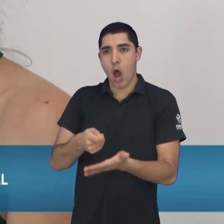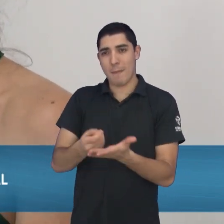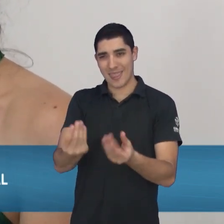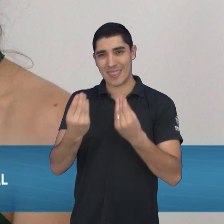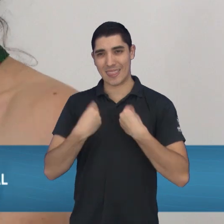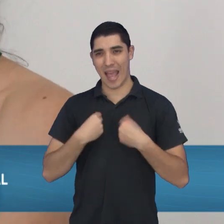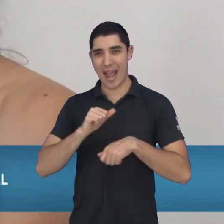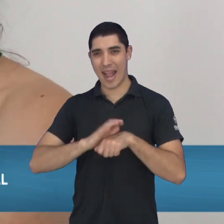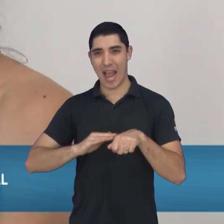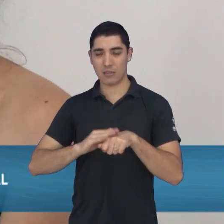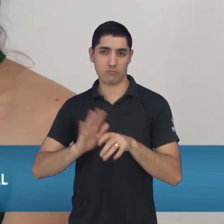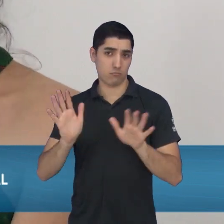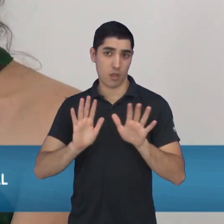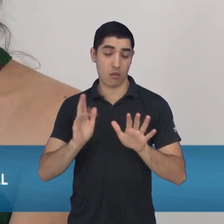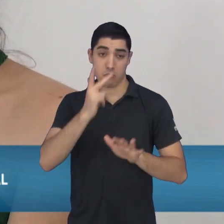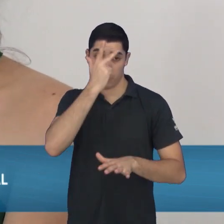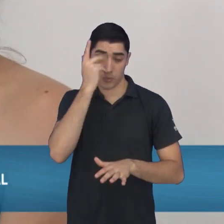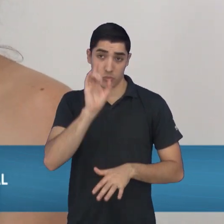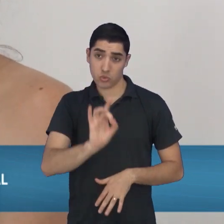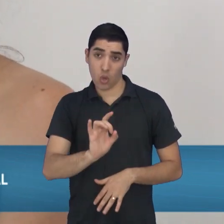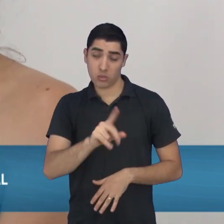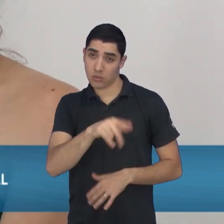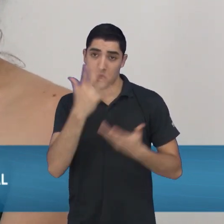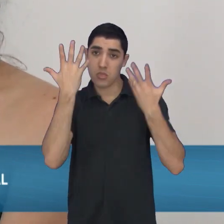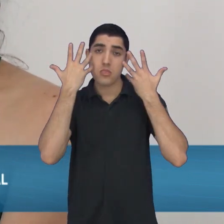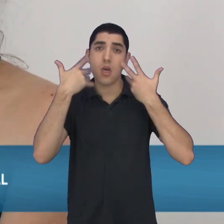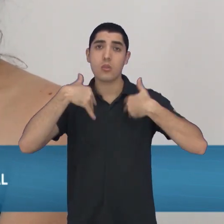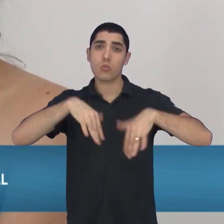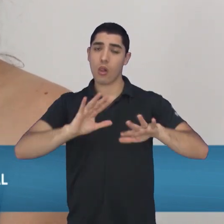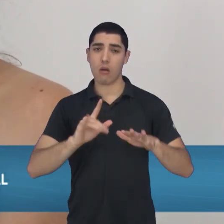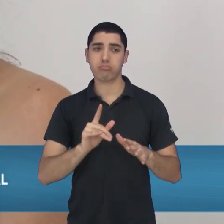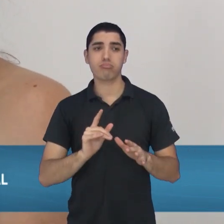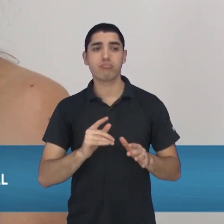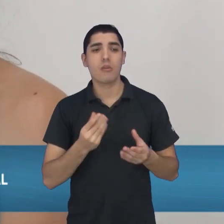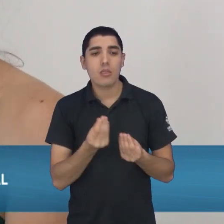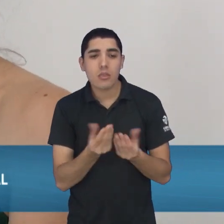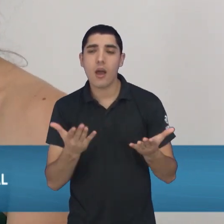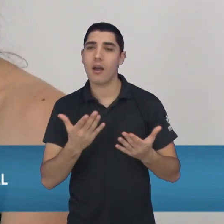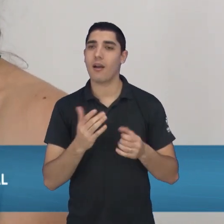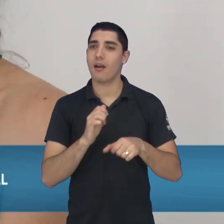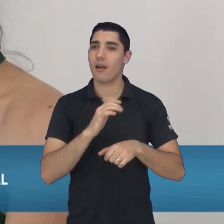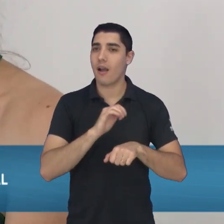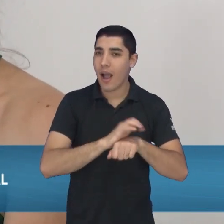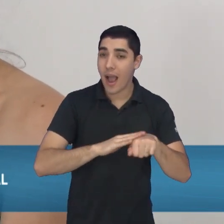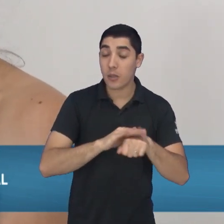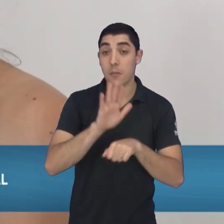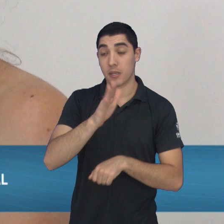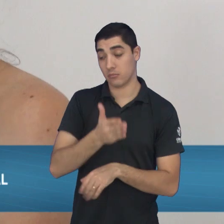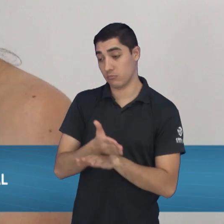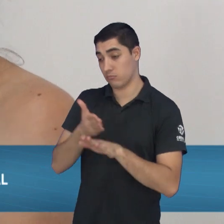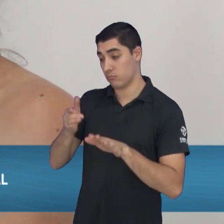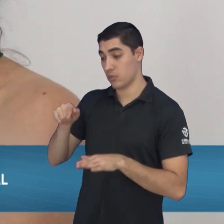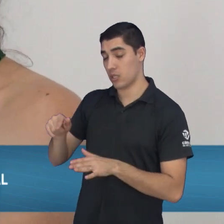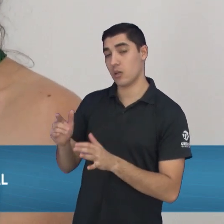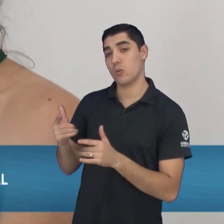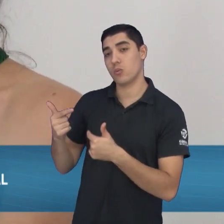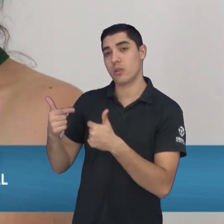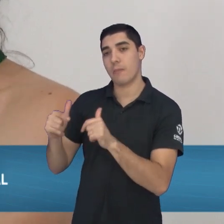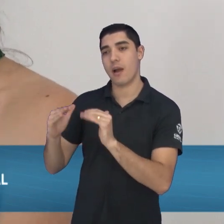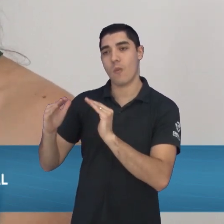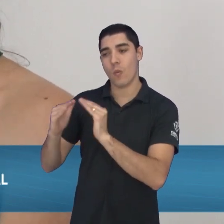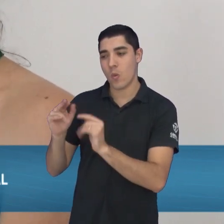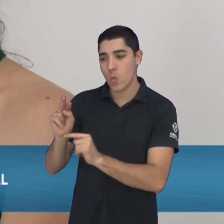isso. Carinho ou a pessoa tem pra te dar ou não tem. Enquanto o que a gente vê do trabalho doméstico, do trabalho do cuidado no geral? Ele é um